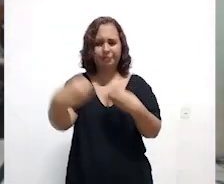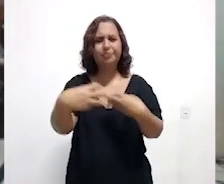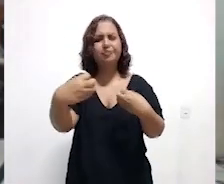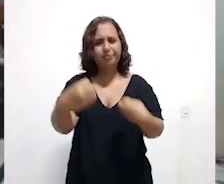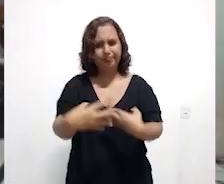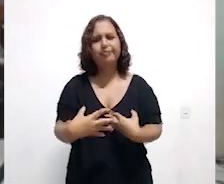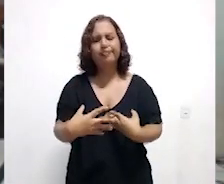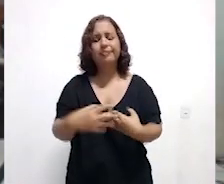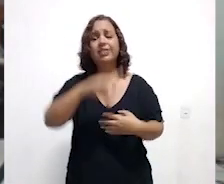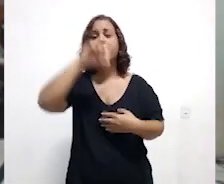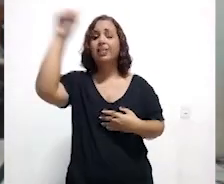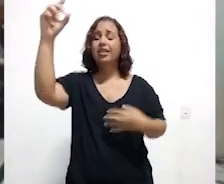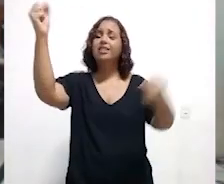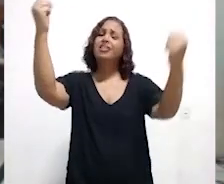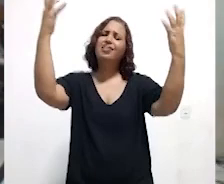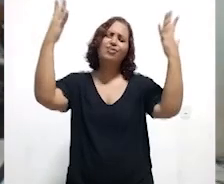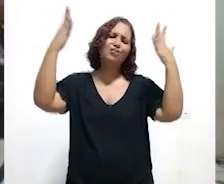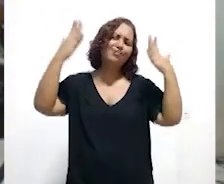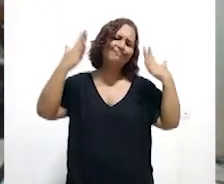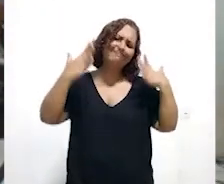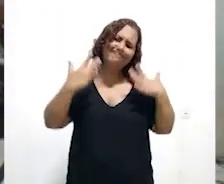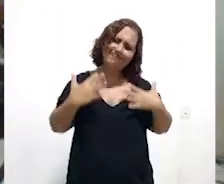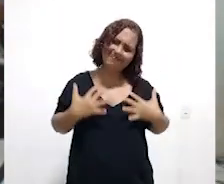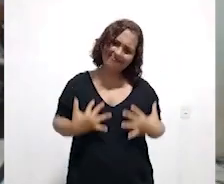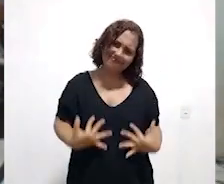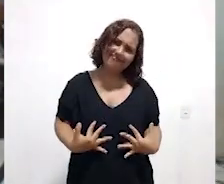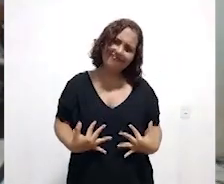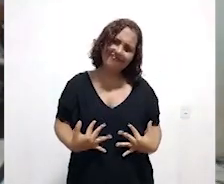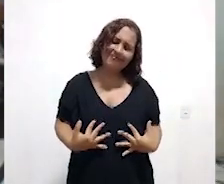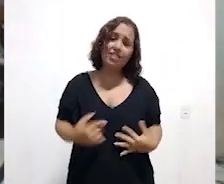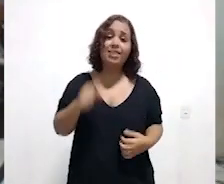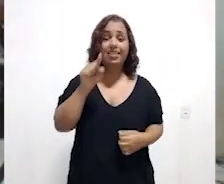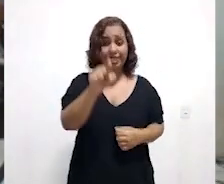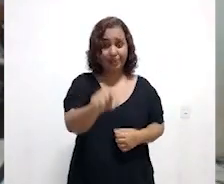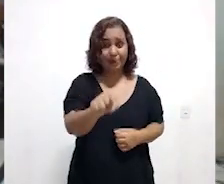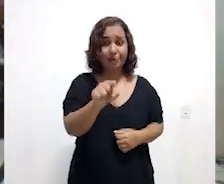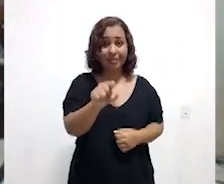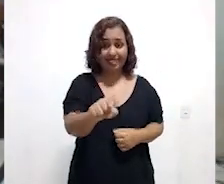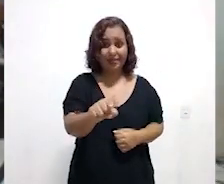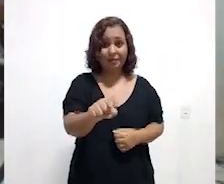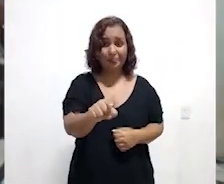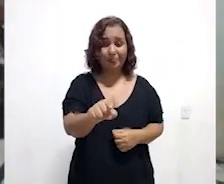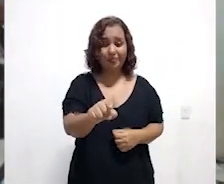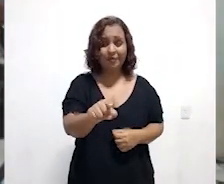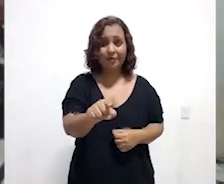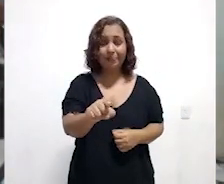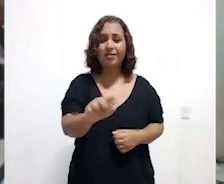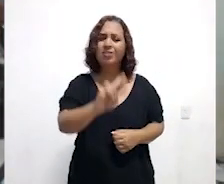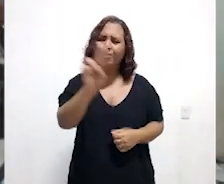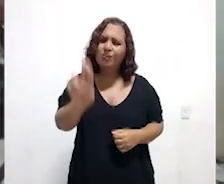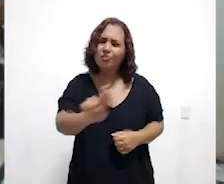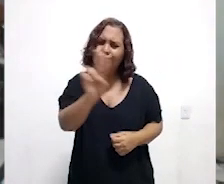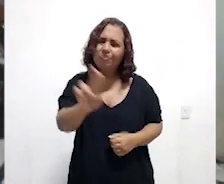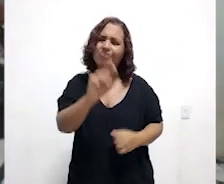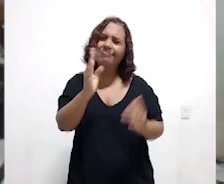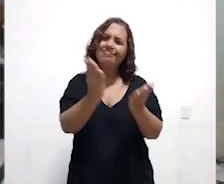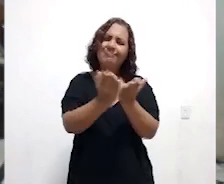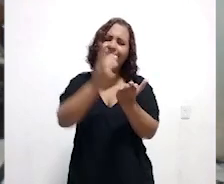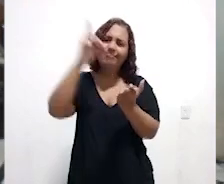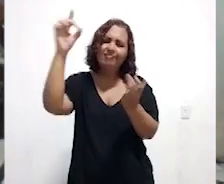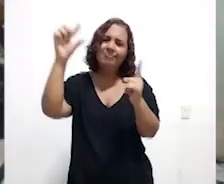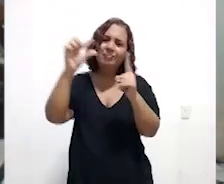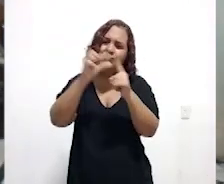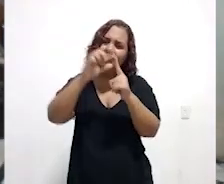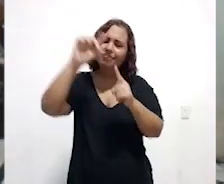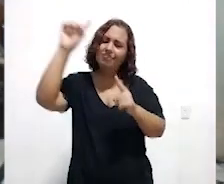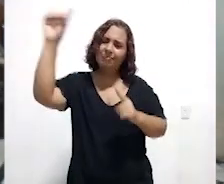Que Deus nos abençoe e que você aplique a sua palavra